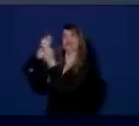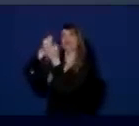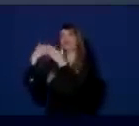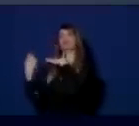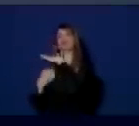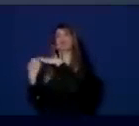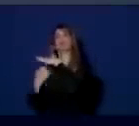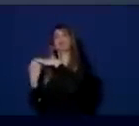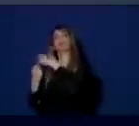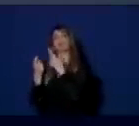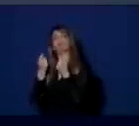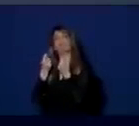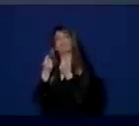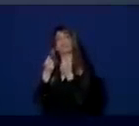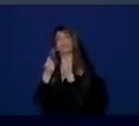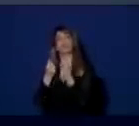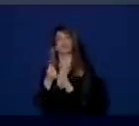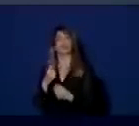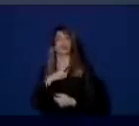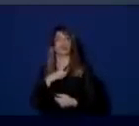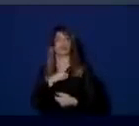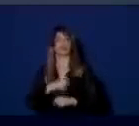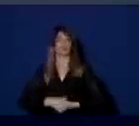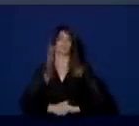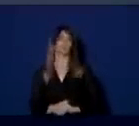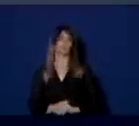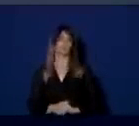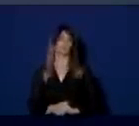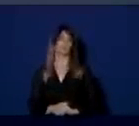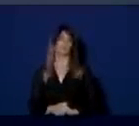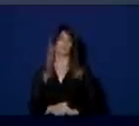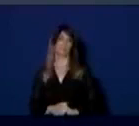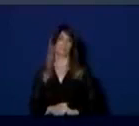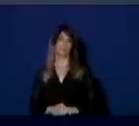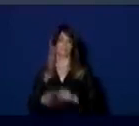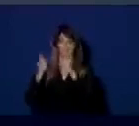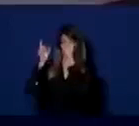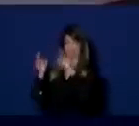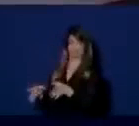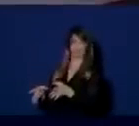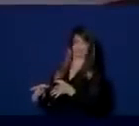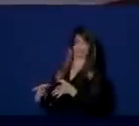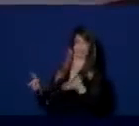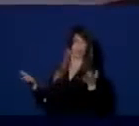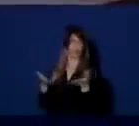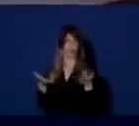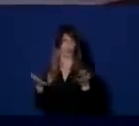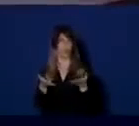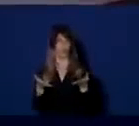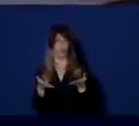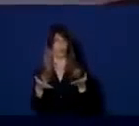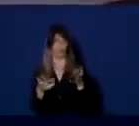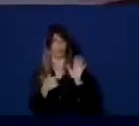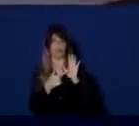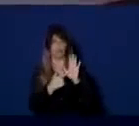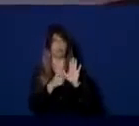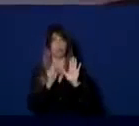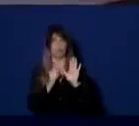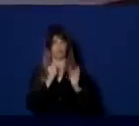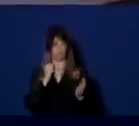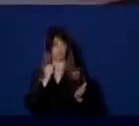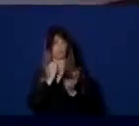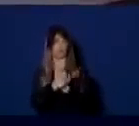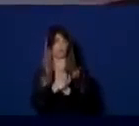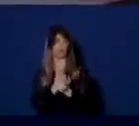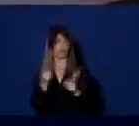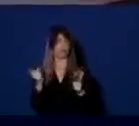o valor da opção que está na dívida conversível valer alguma coisa. Pô, esse troço foi abandonado. Hoje, você fala na tela, você pode comprar